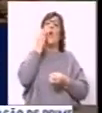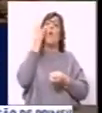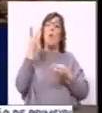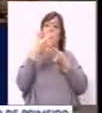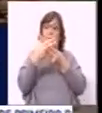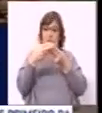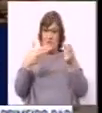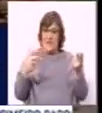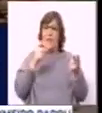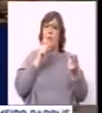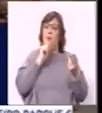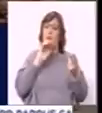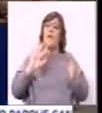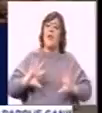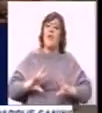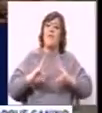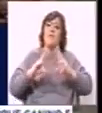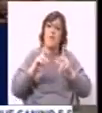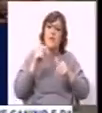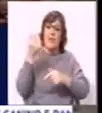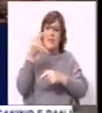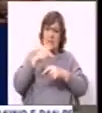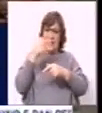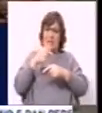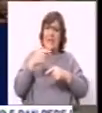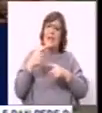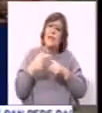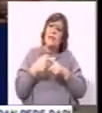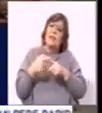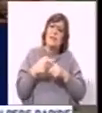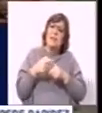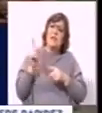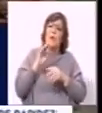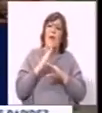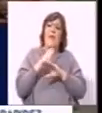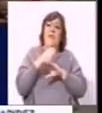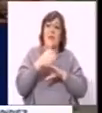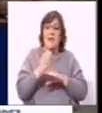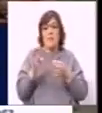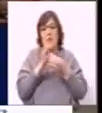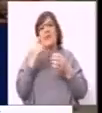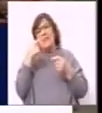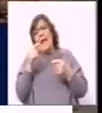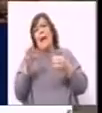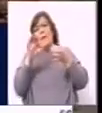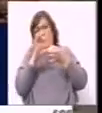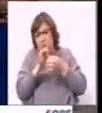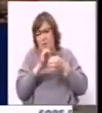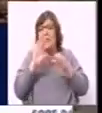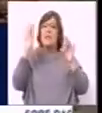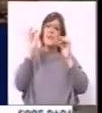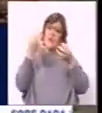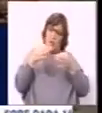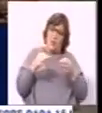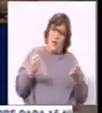diversidade da evolução da espécie de uma forma entre o santos e que não está directamente relacionada quer dizer aquela gostar também com a seleção natural